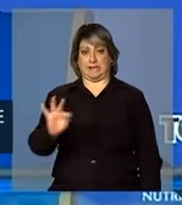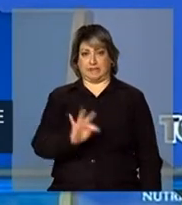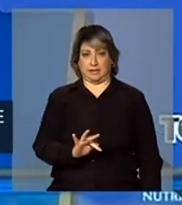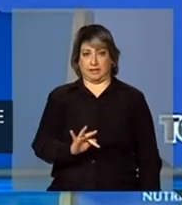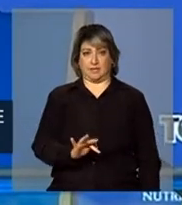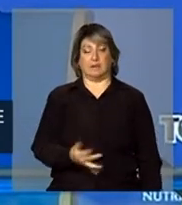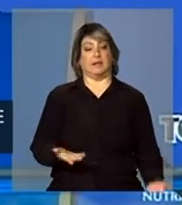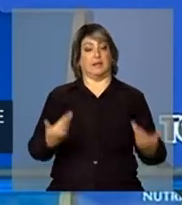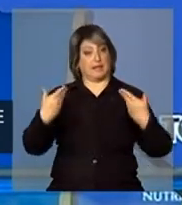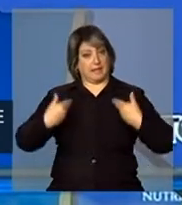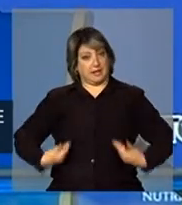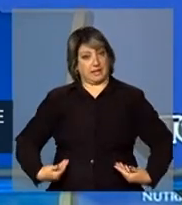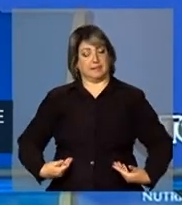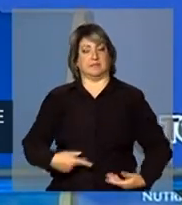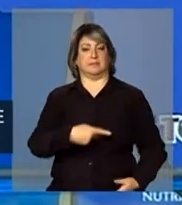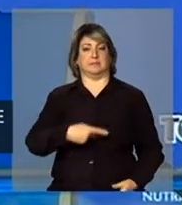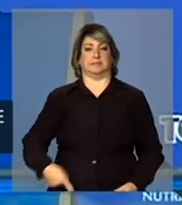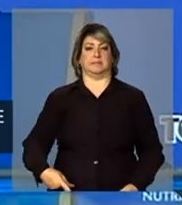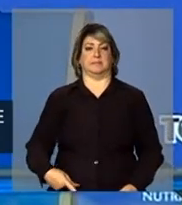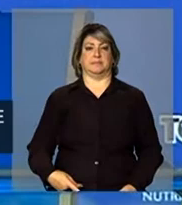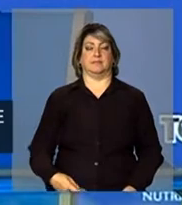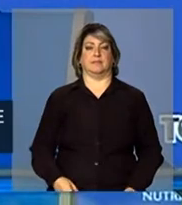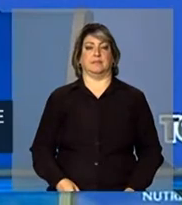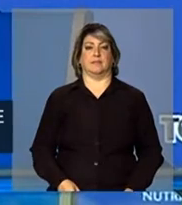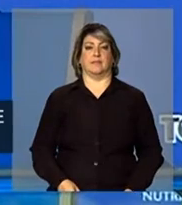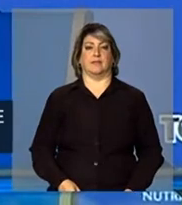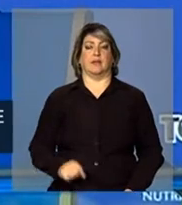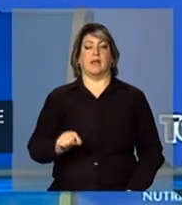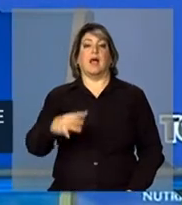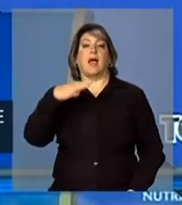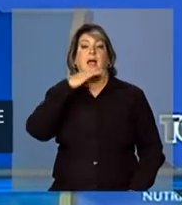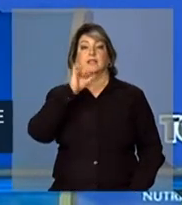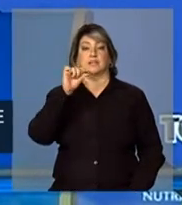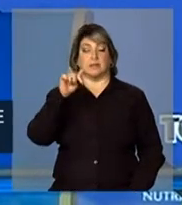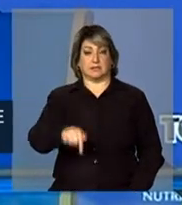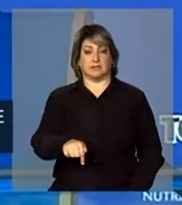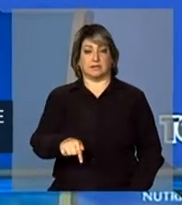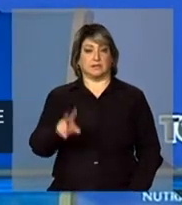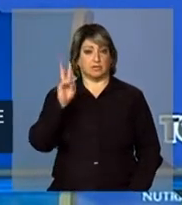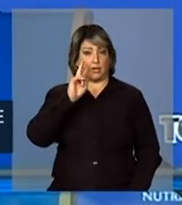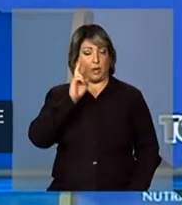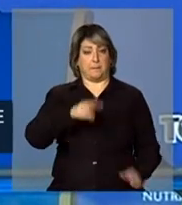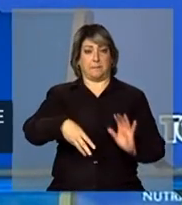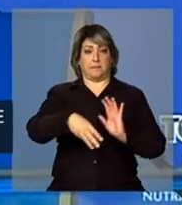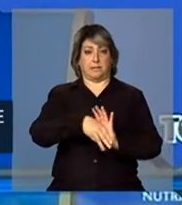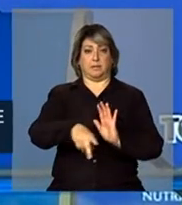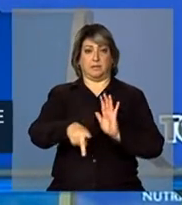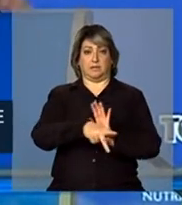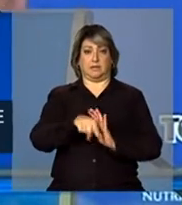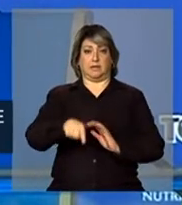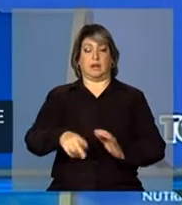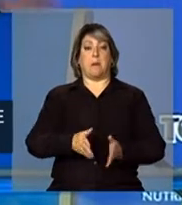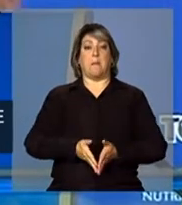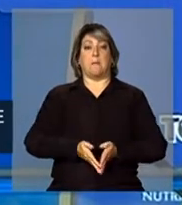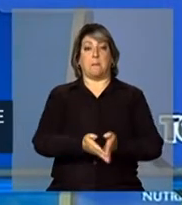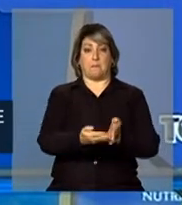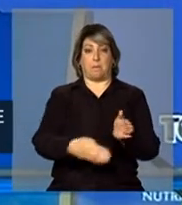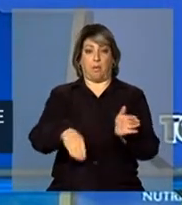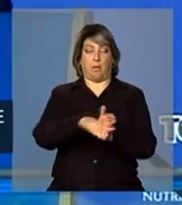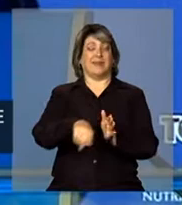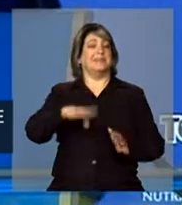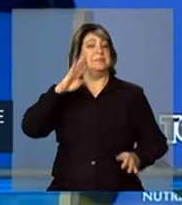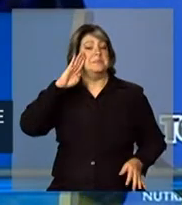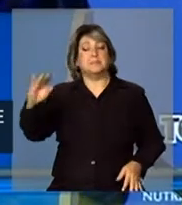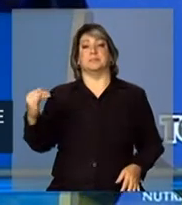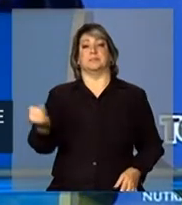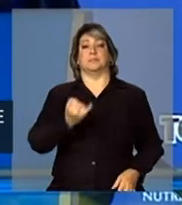esta presidenta, considera que a questão da medida provisória dos portos é crucial